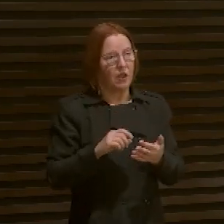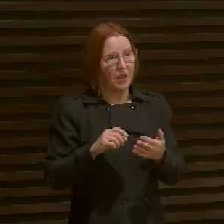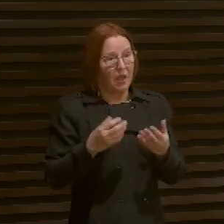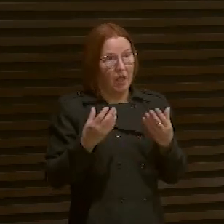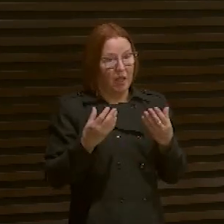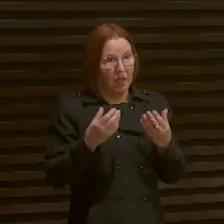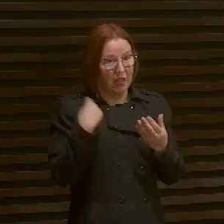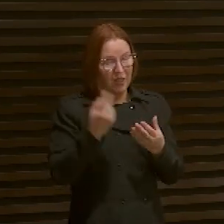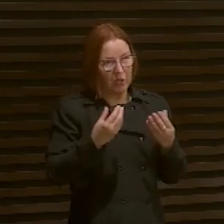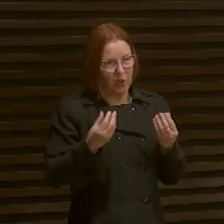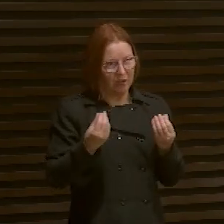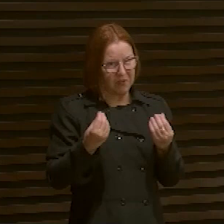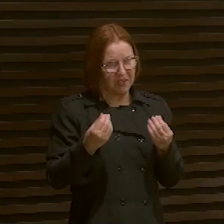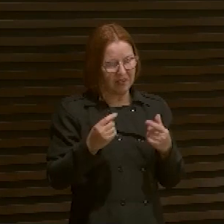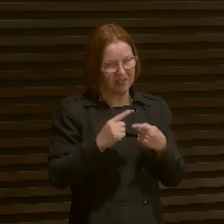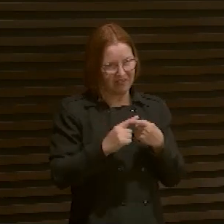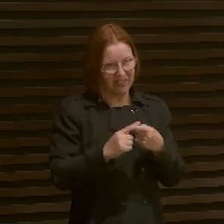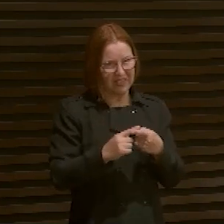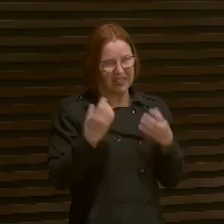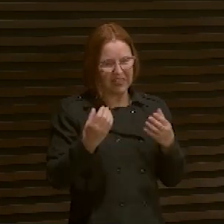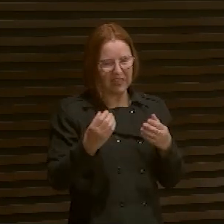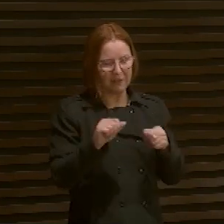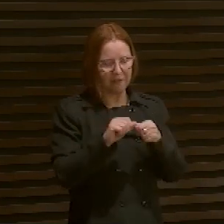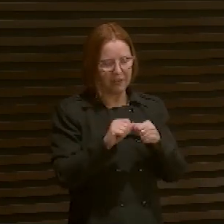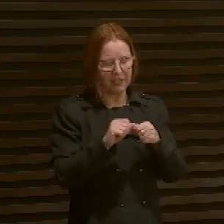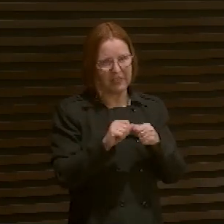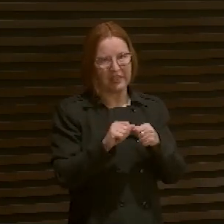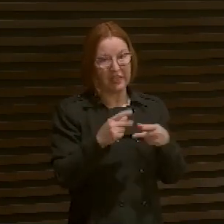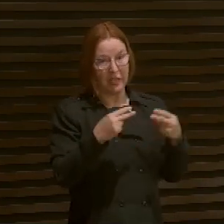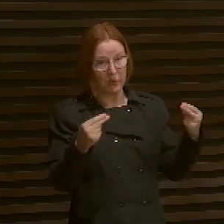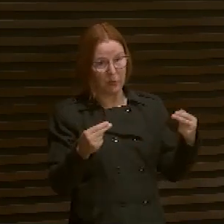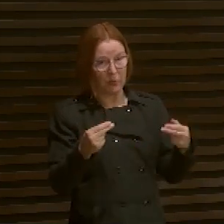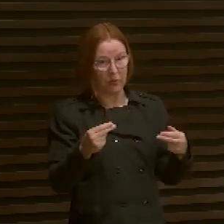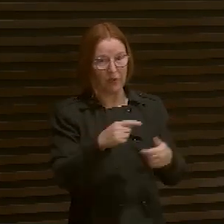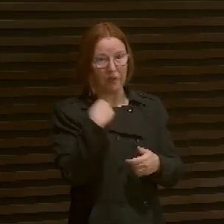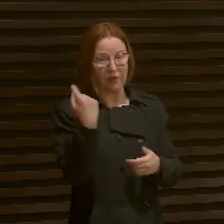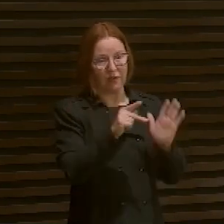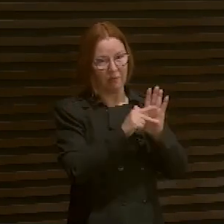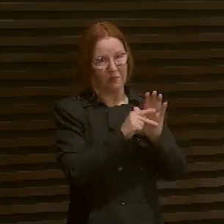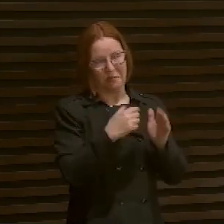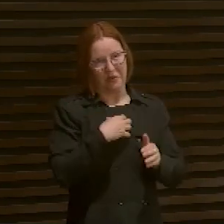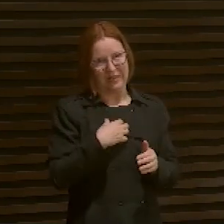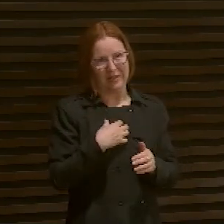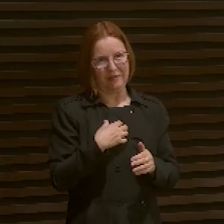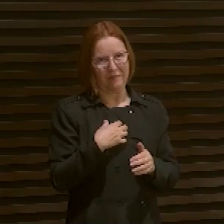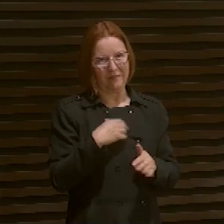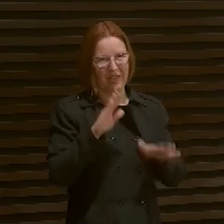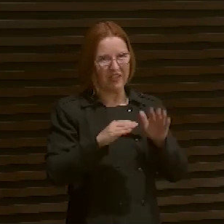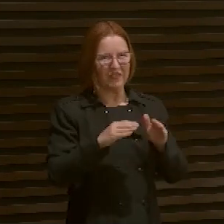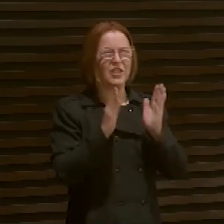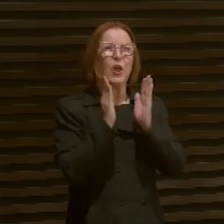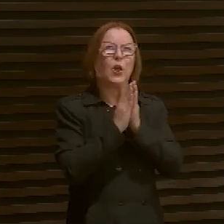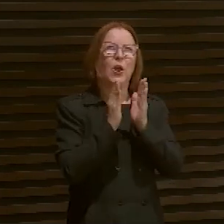falado sempre sobre a oração da entrega. Você ora ao Senhor e entrega aquilo que você colocou diante do Senhor. Sabe por que a gente